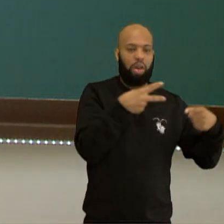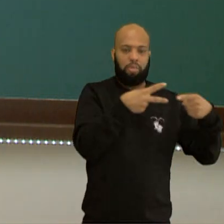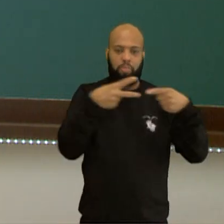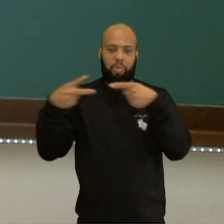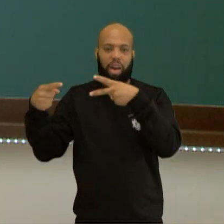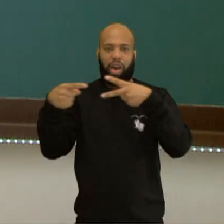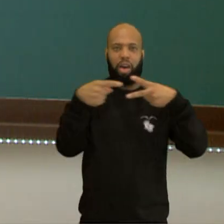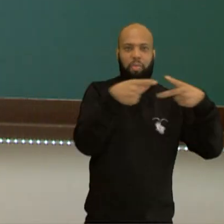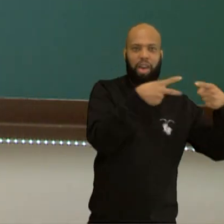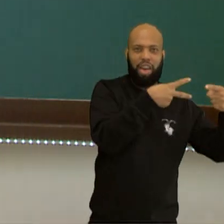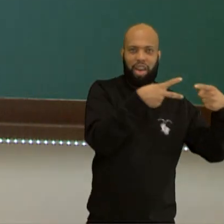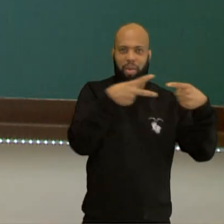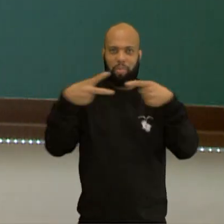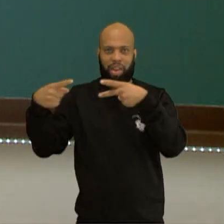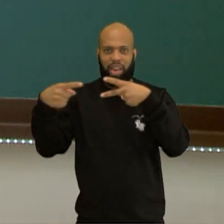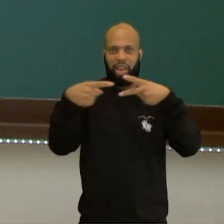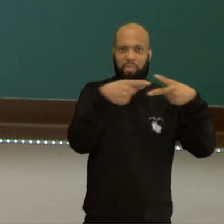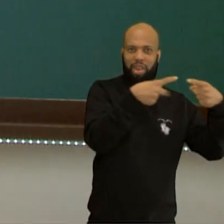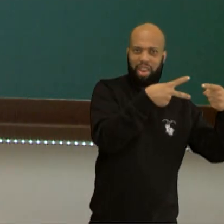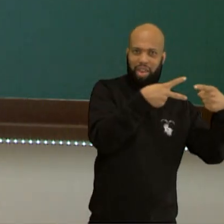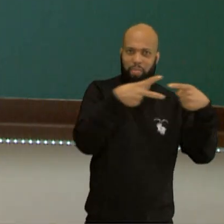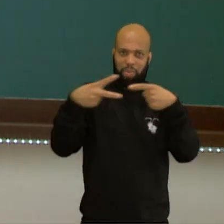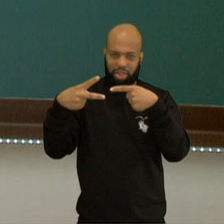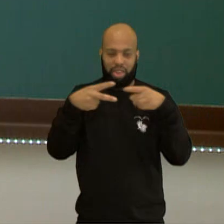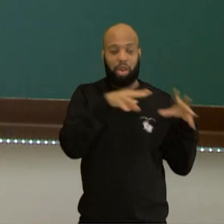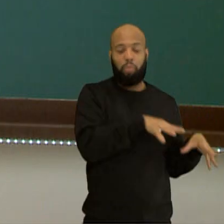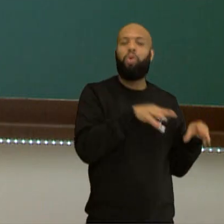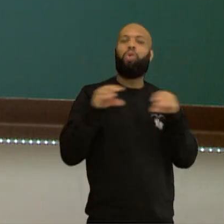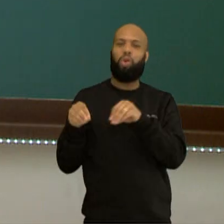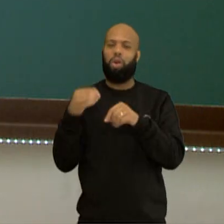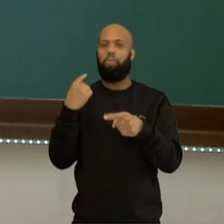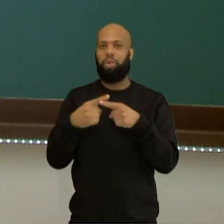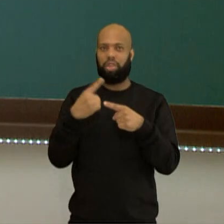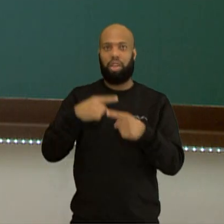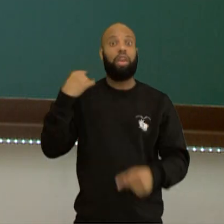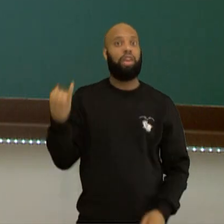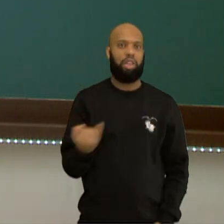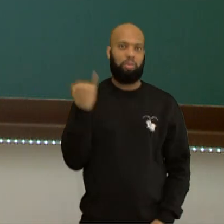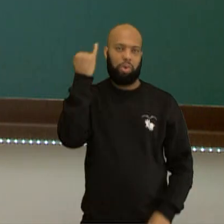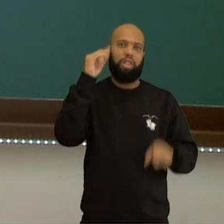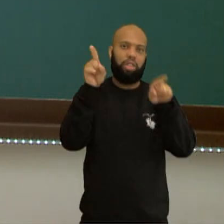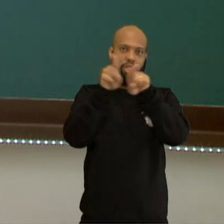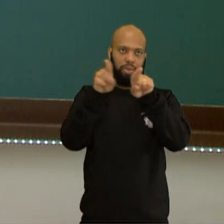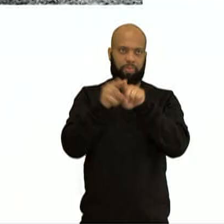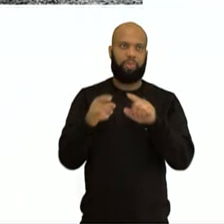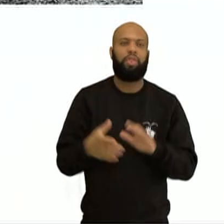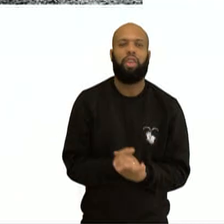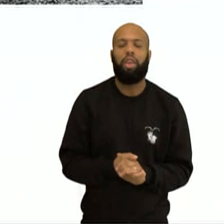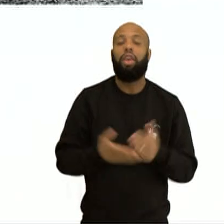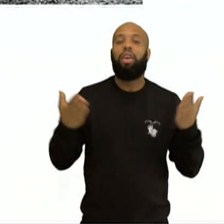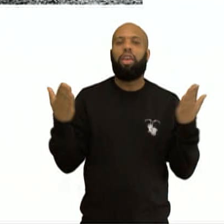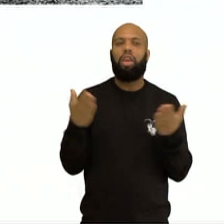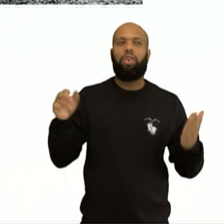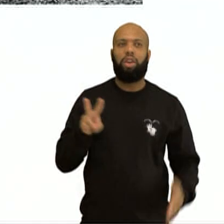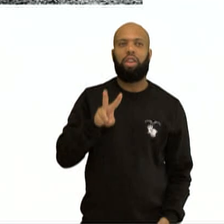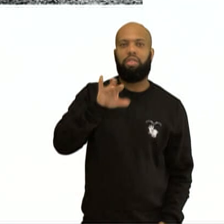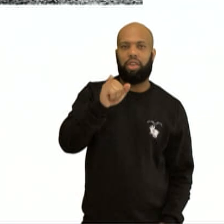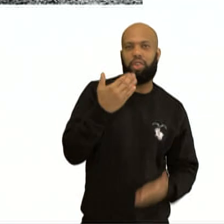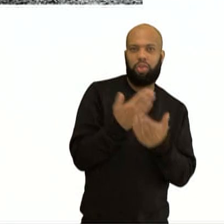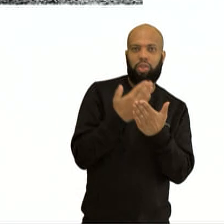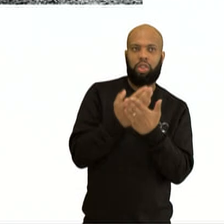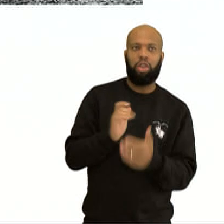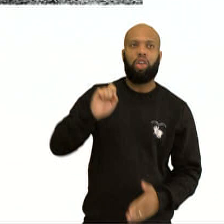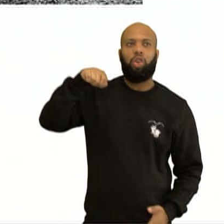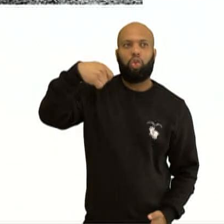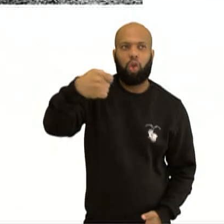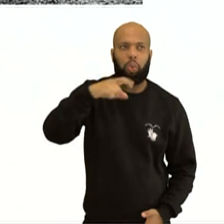se deslocam de uma porção do território para outra. Isso é bem importante, né? Mas primeiro vamos falar ali dos